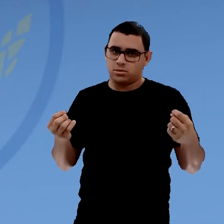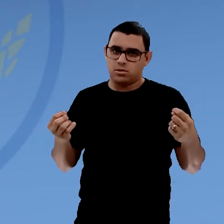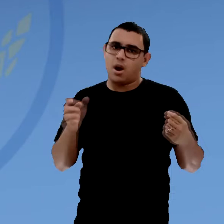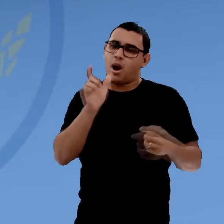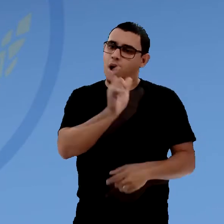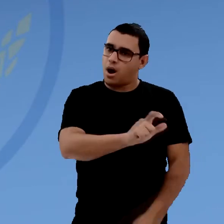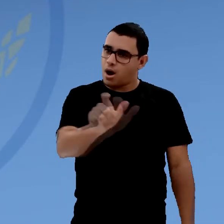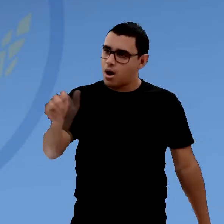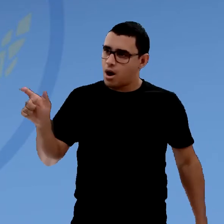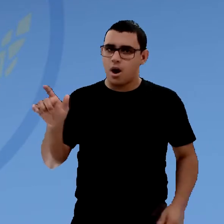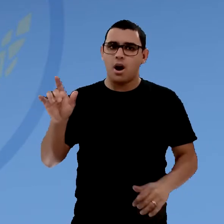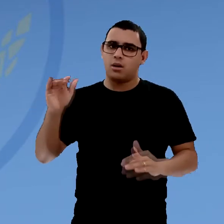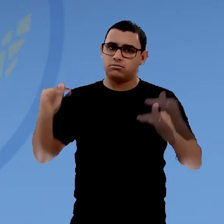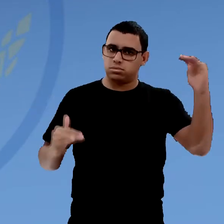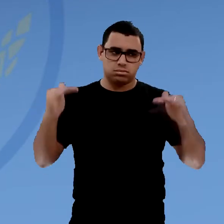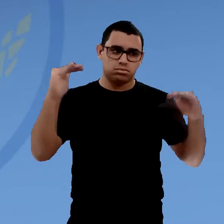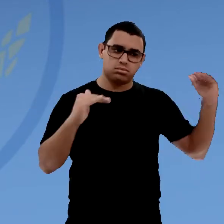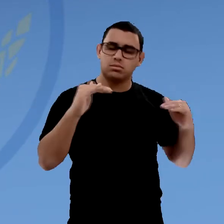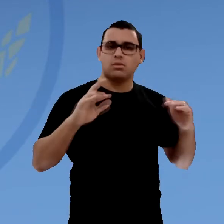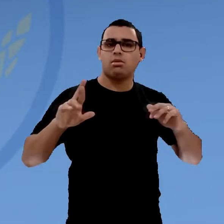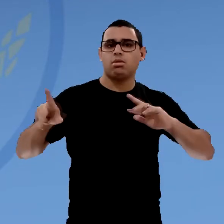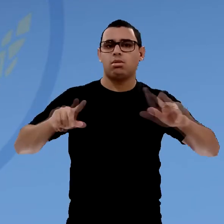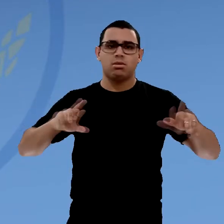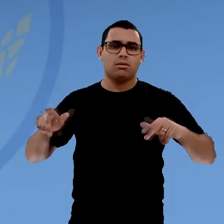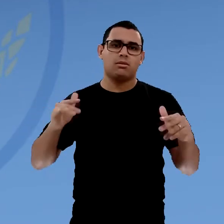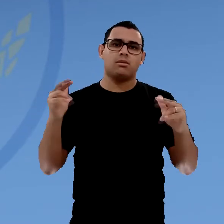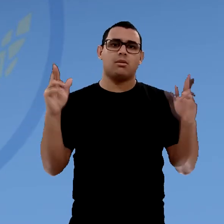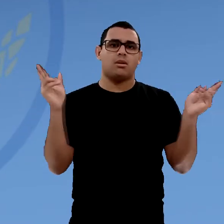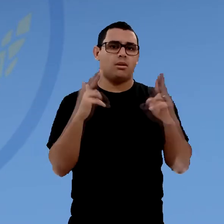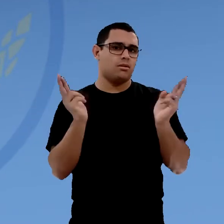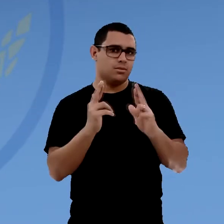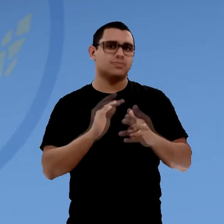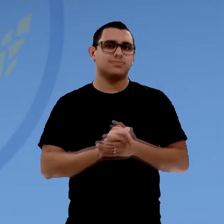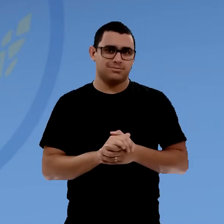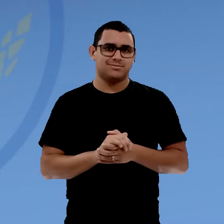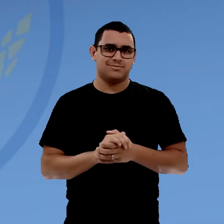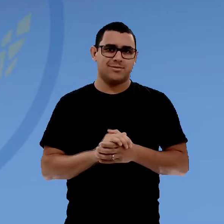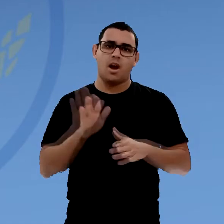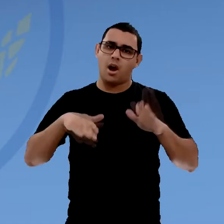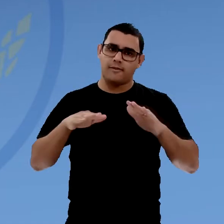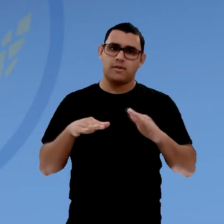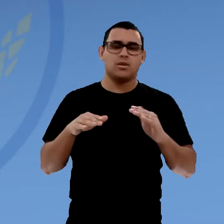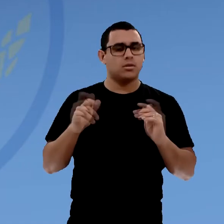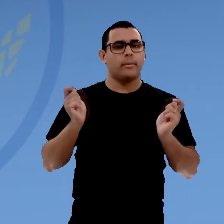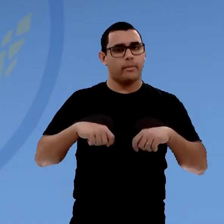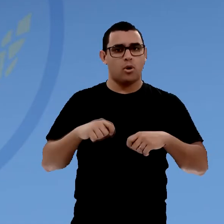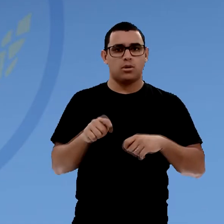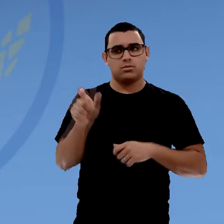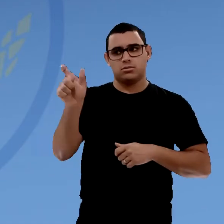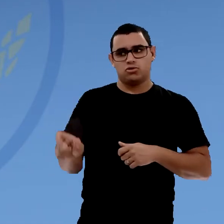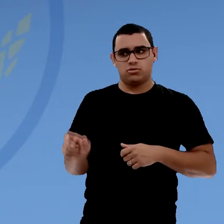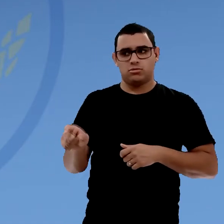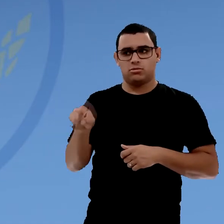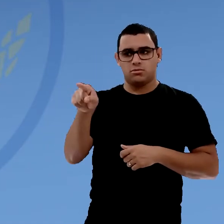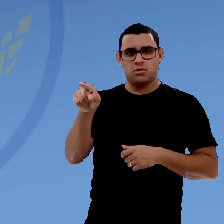status daqueles indivíduos vai se relacionar e vai se distribuir dentro daquele próprio estrato social